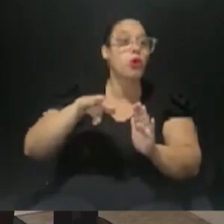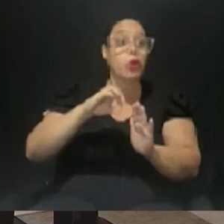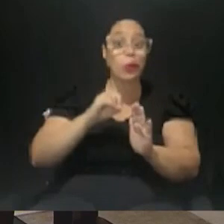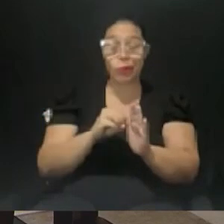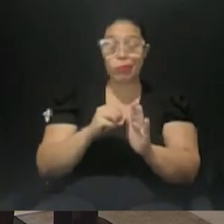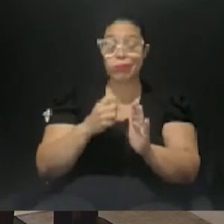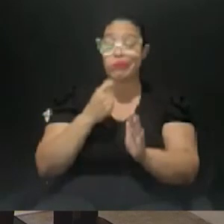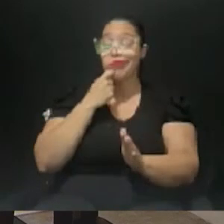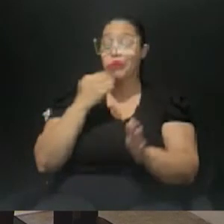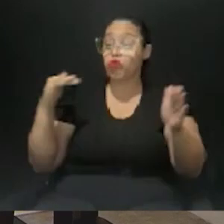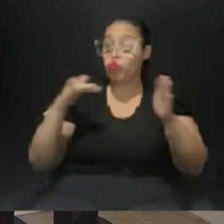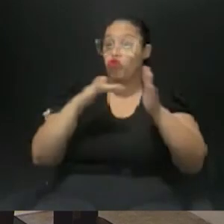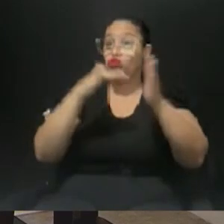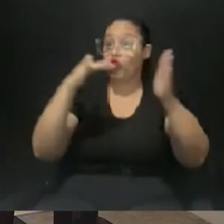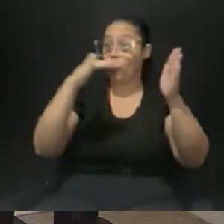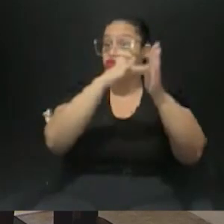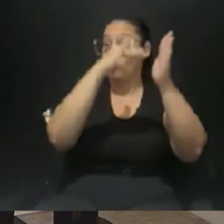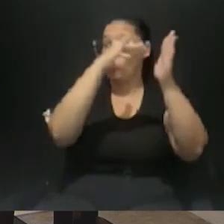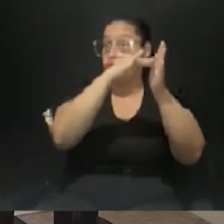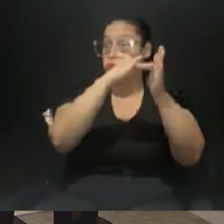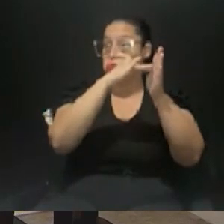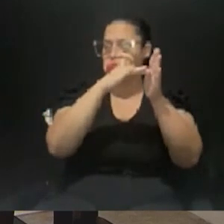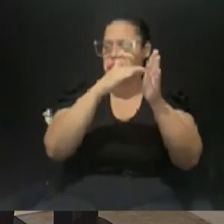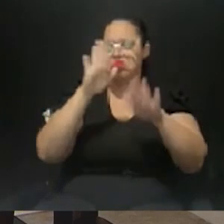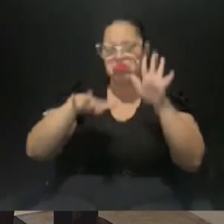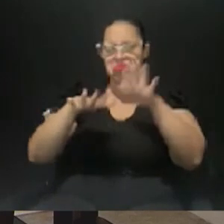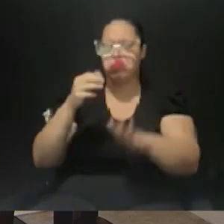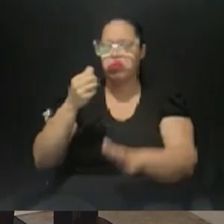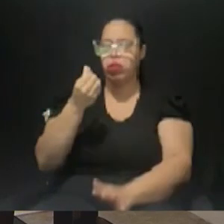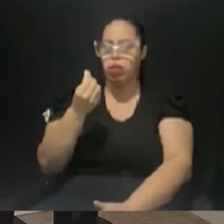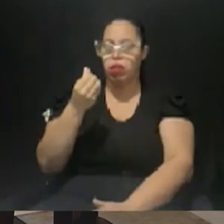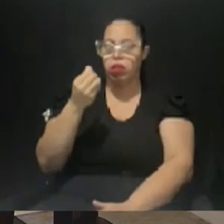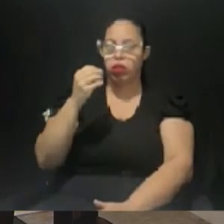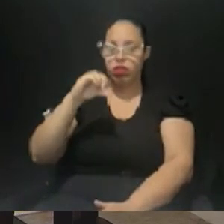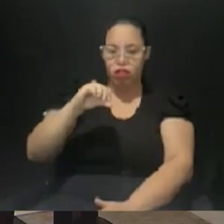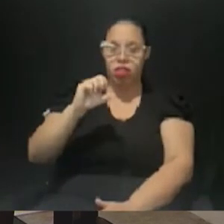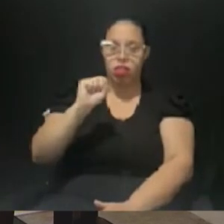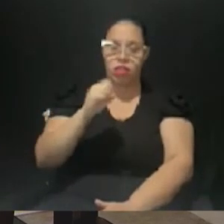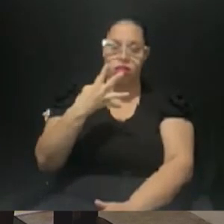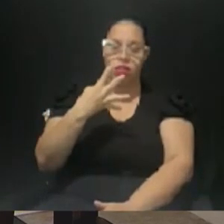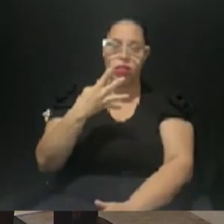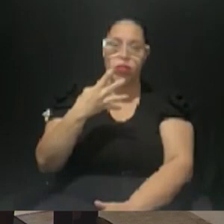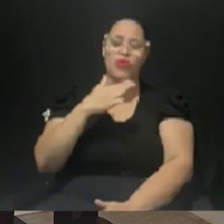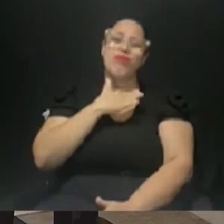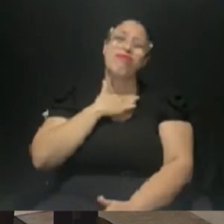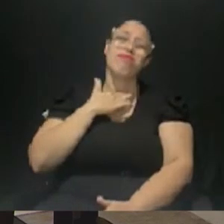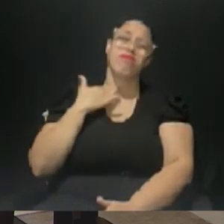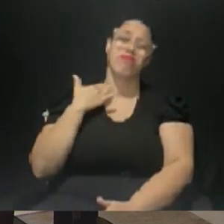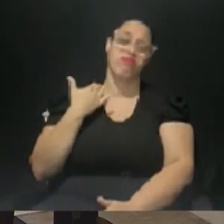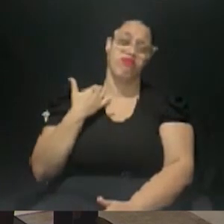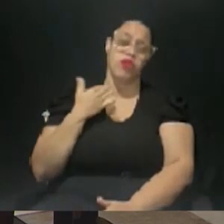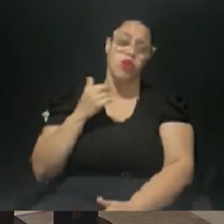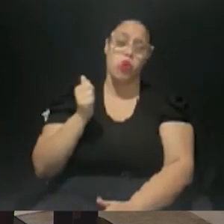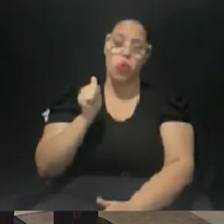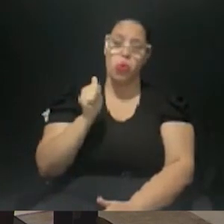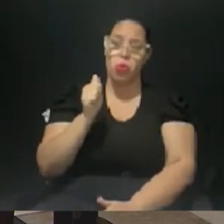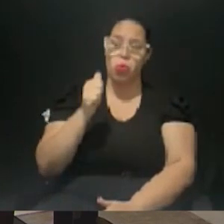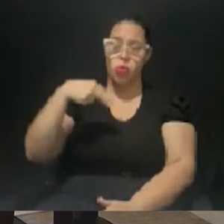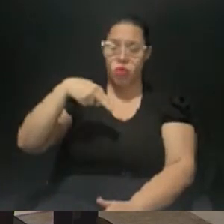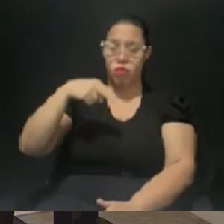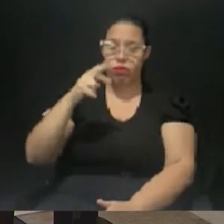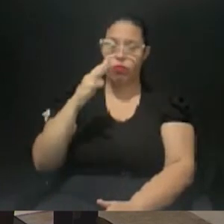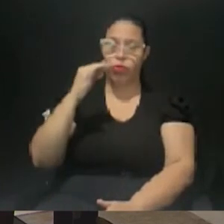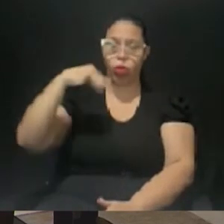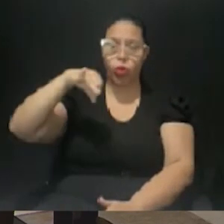foi até 1984, quando faleceu o Antônio Faca. E o bar ficou fechado por